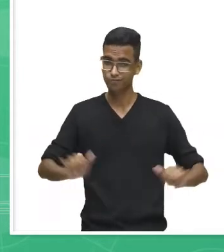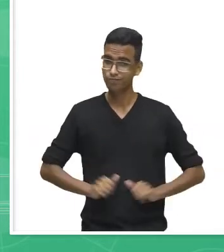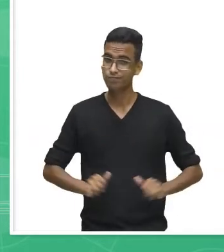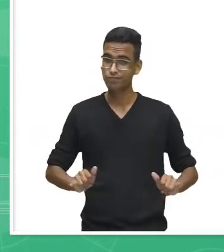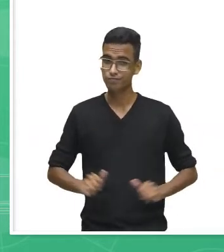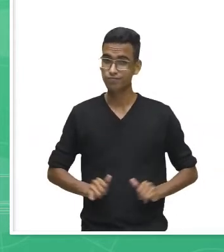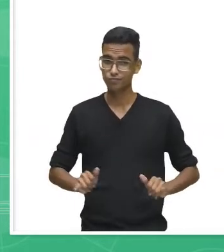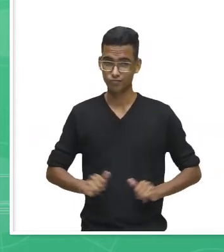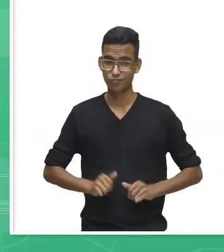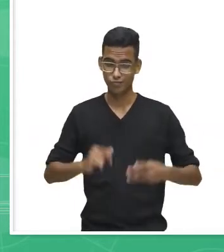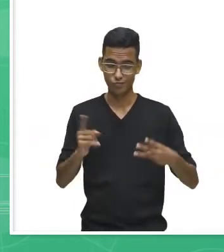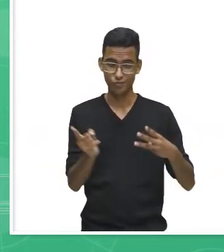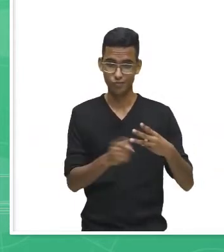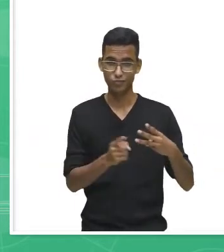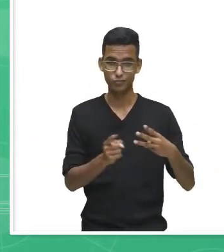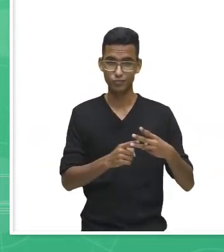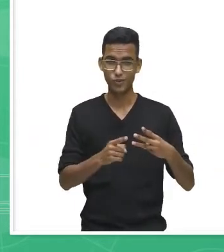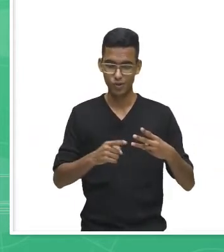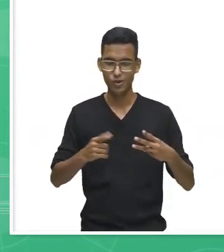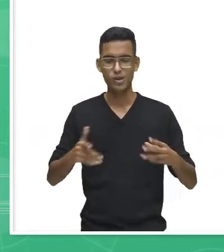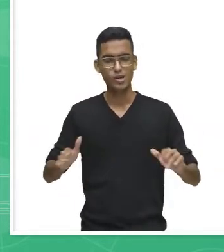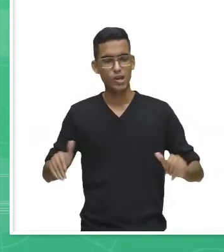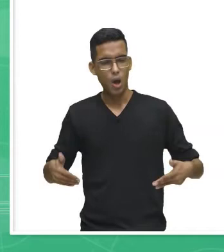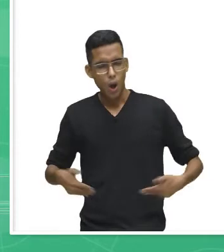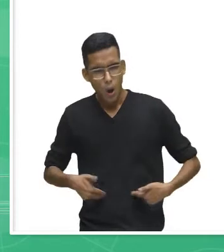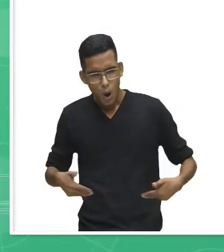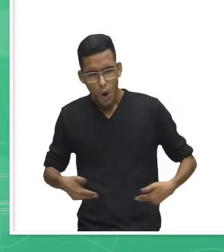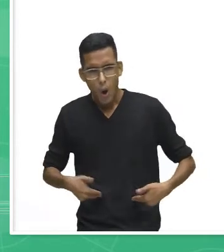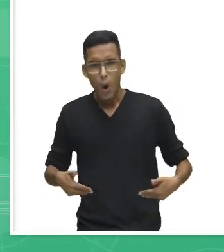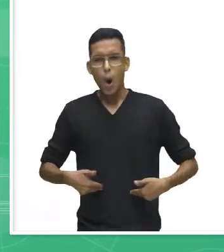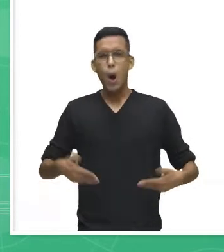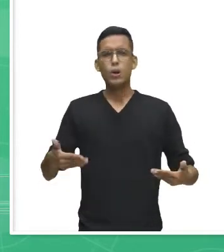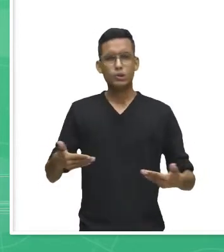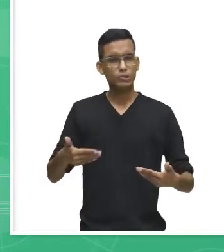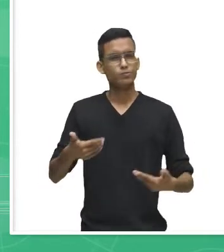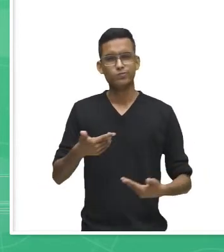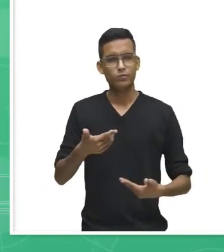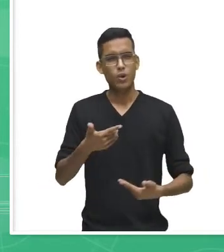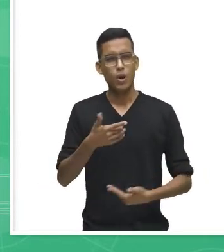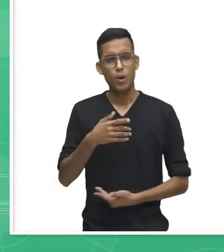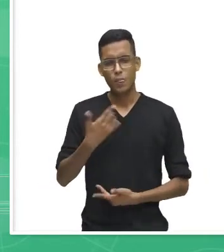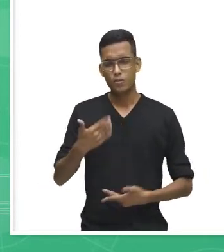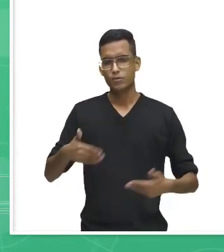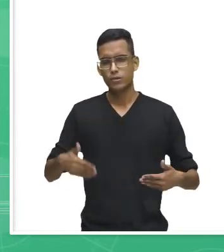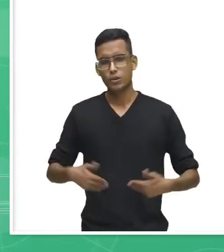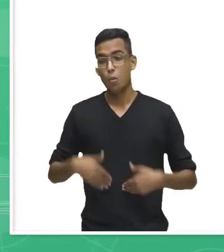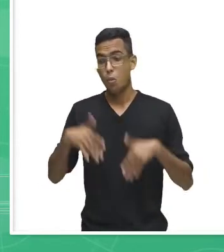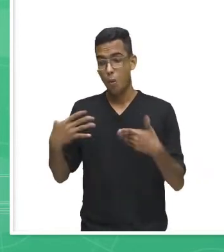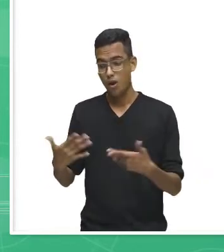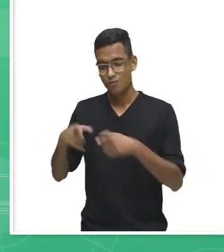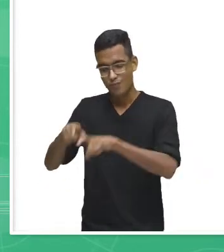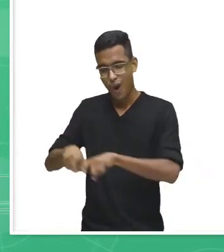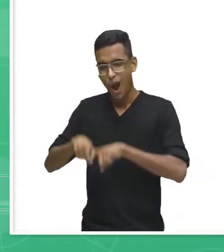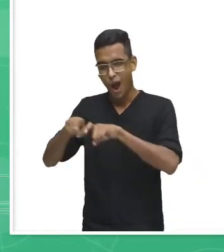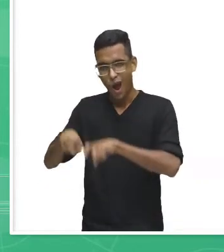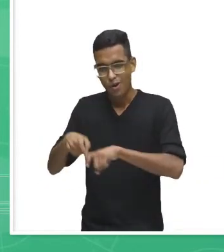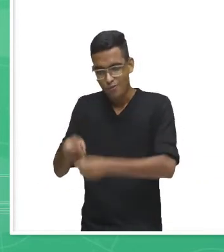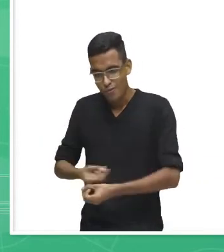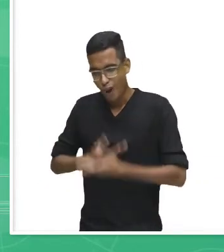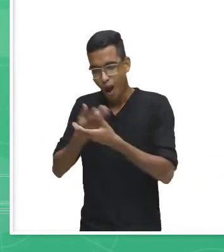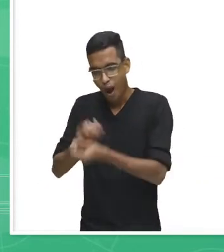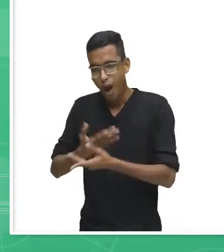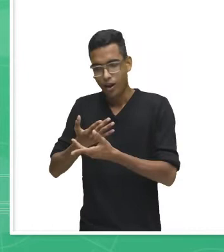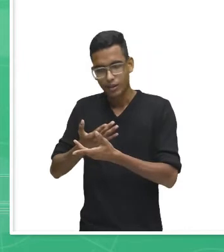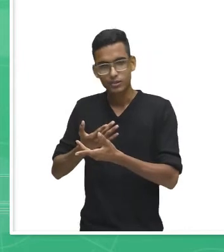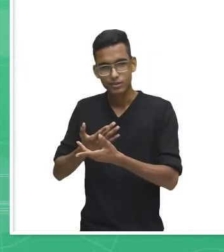acabar passando fome, muitos deles, porque a questão quando a produção cai, os alimentos ficam muito caros. Isso a gente